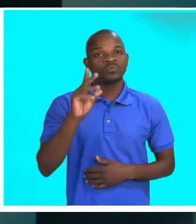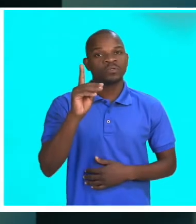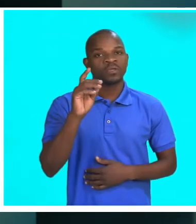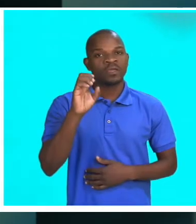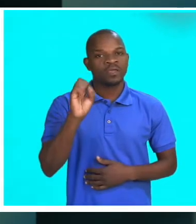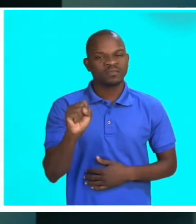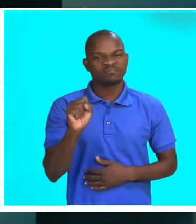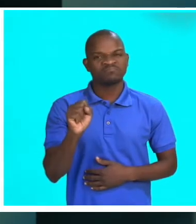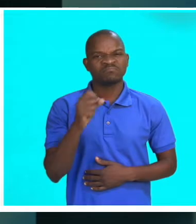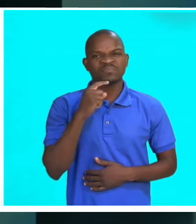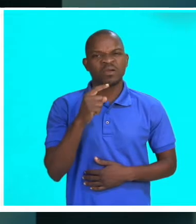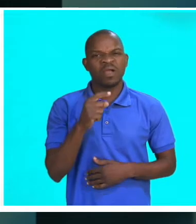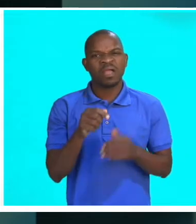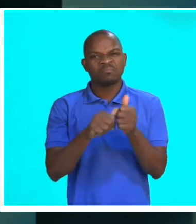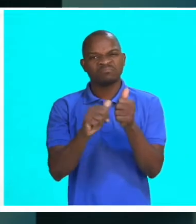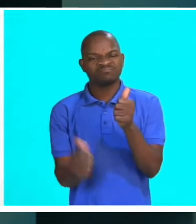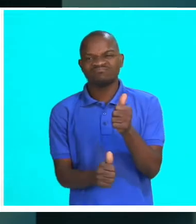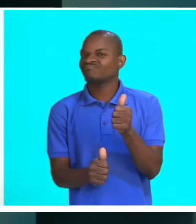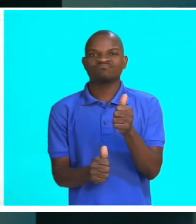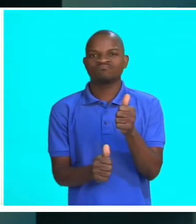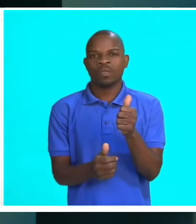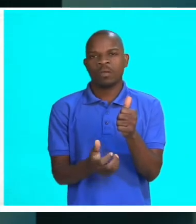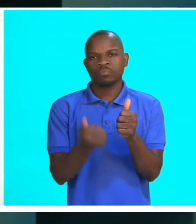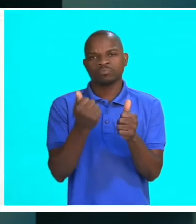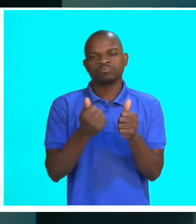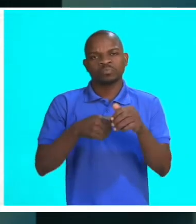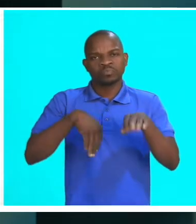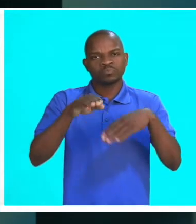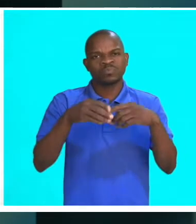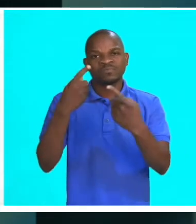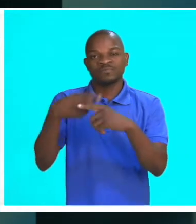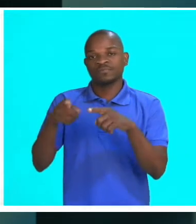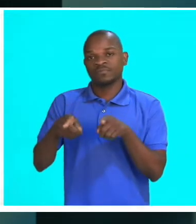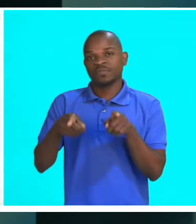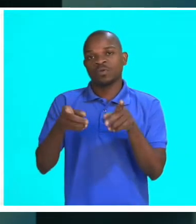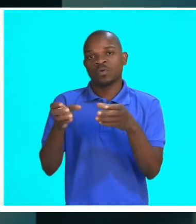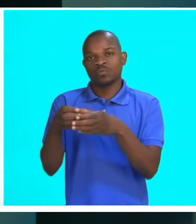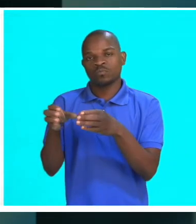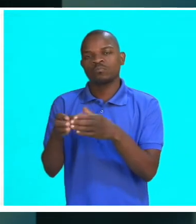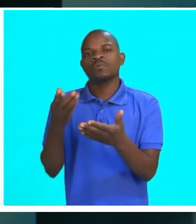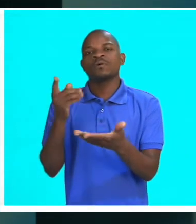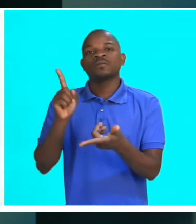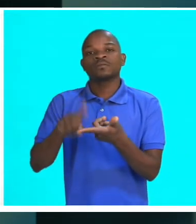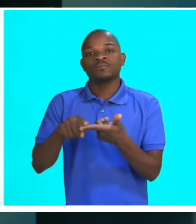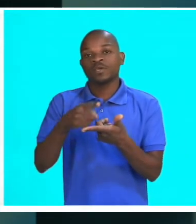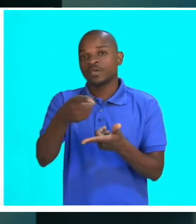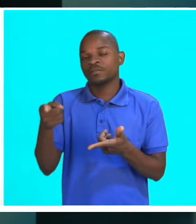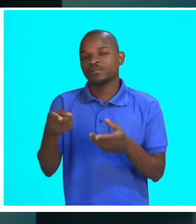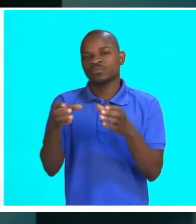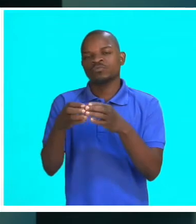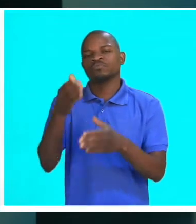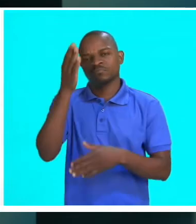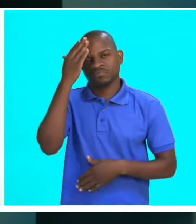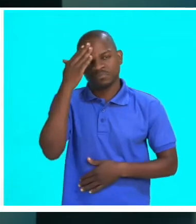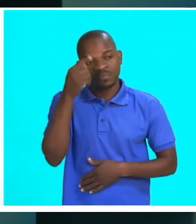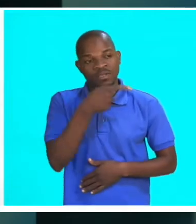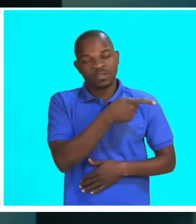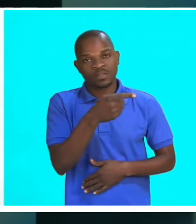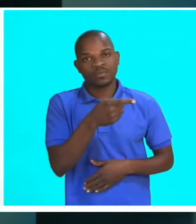Portanto, o UDS não é inferior a ninguém, vai jogar de olhos nos olhos com aqueles adversários. Eles também sabem que